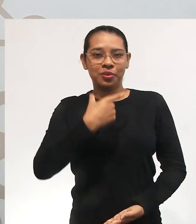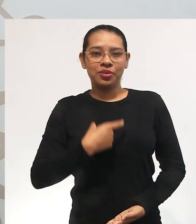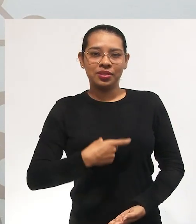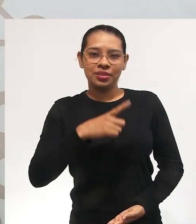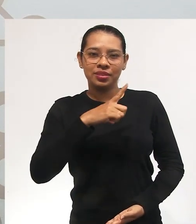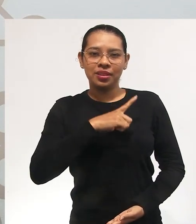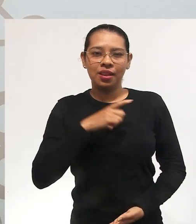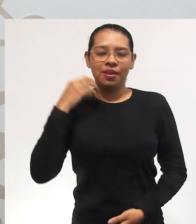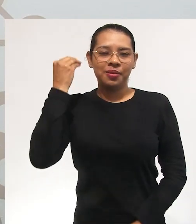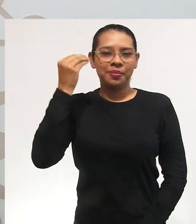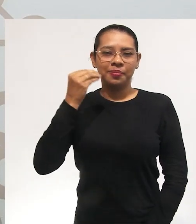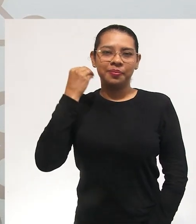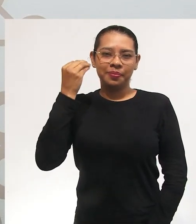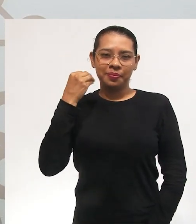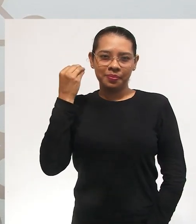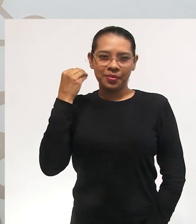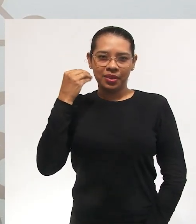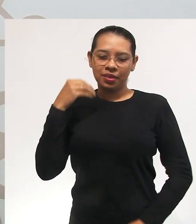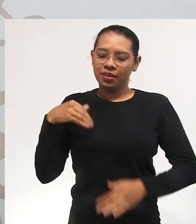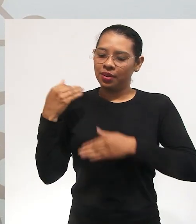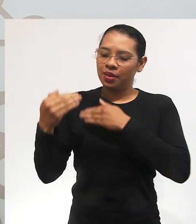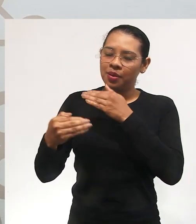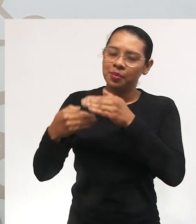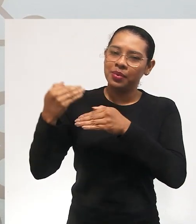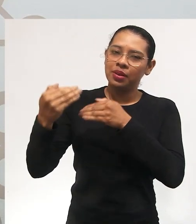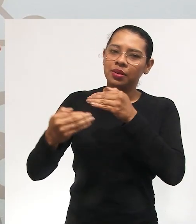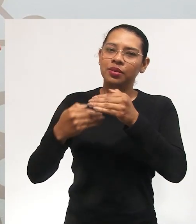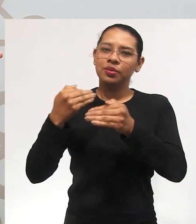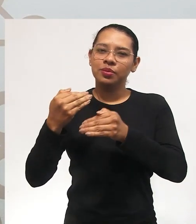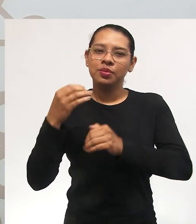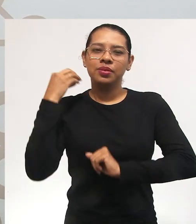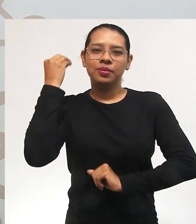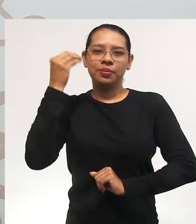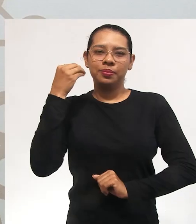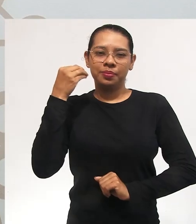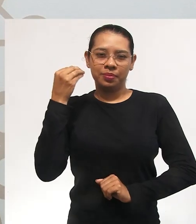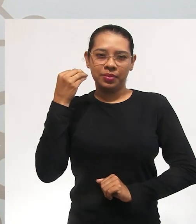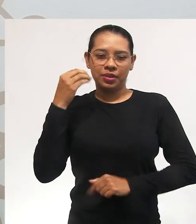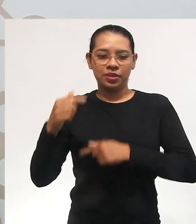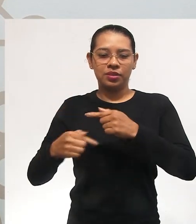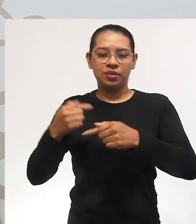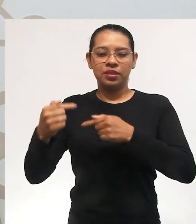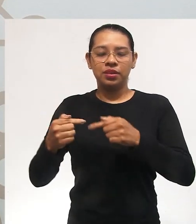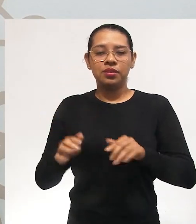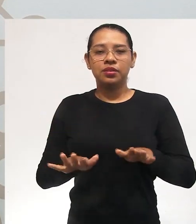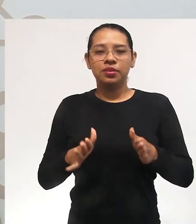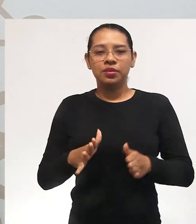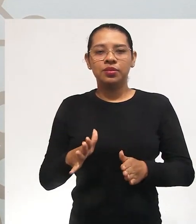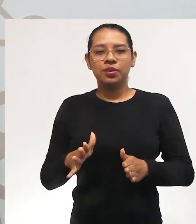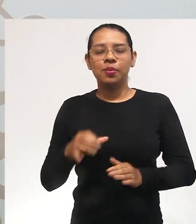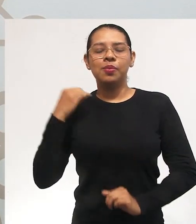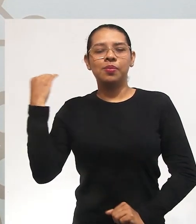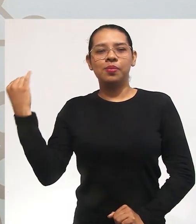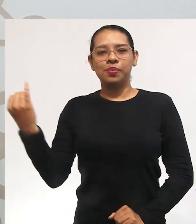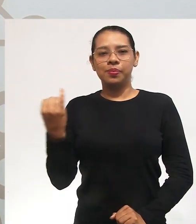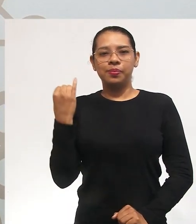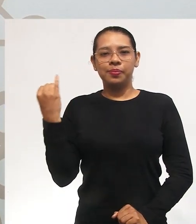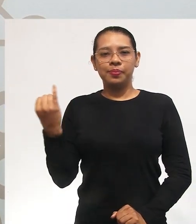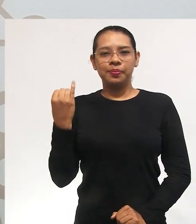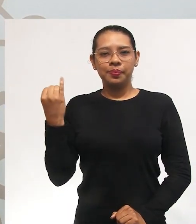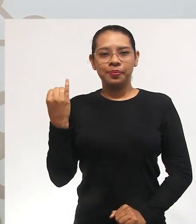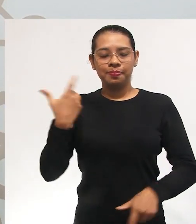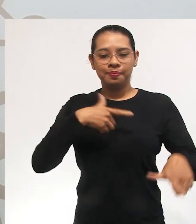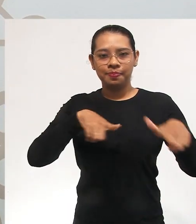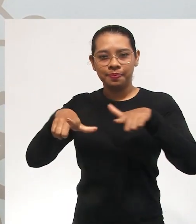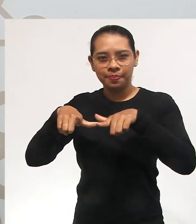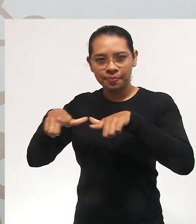porque nós somos constituídos dessas vivências que a gente vai tendo, né, das nossas experiências. Sim. Então,